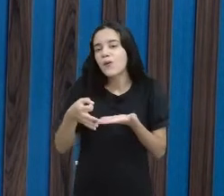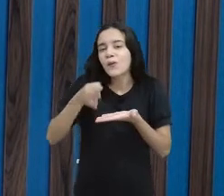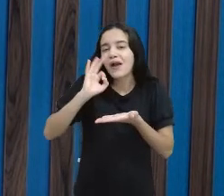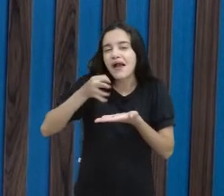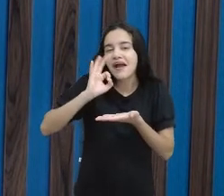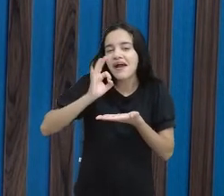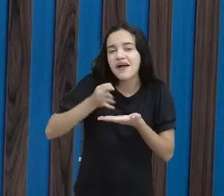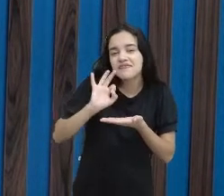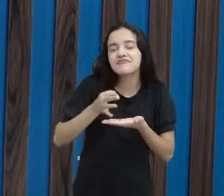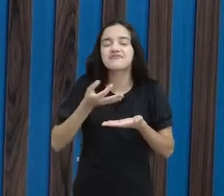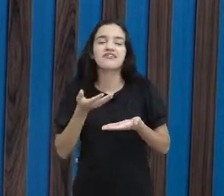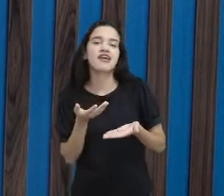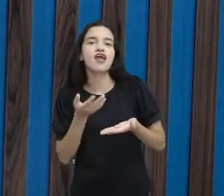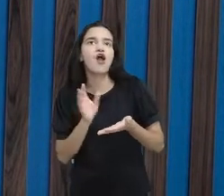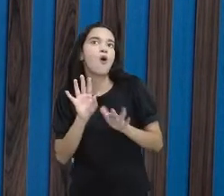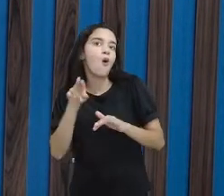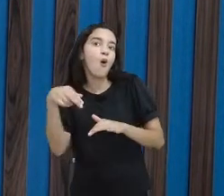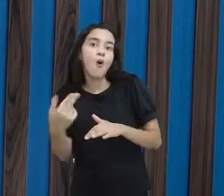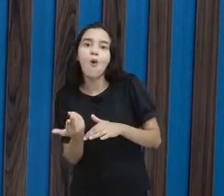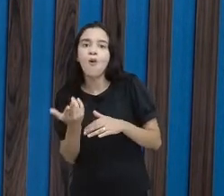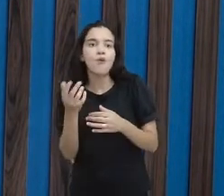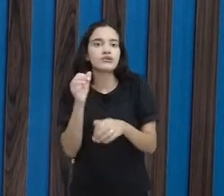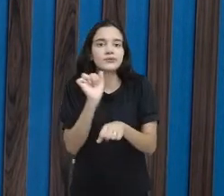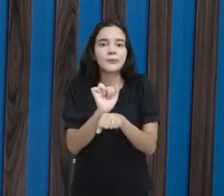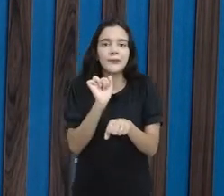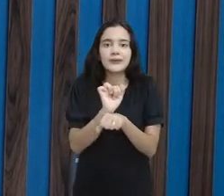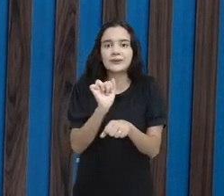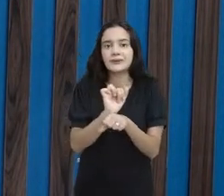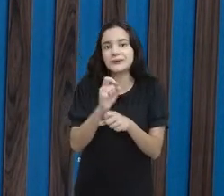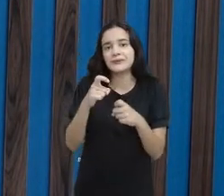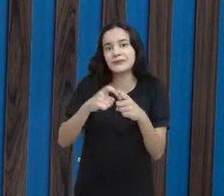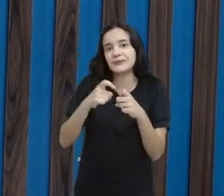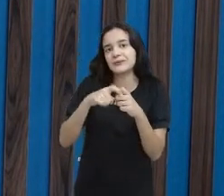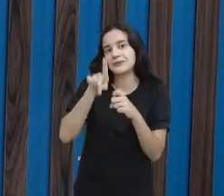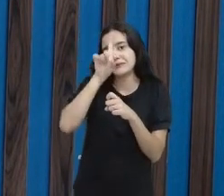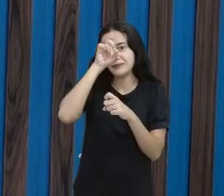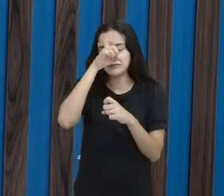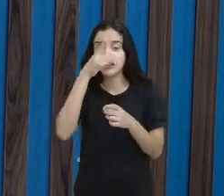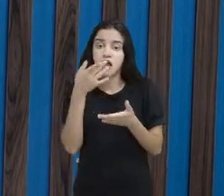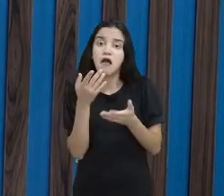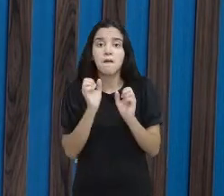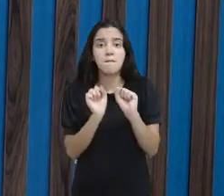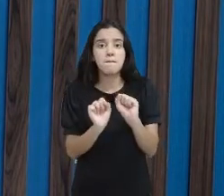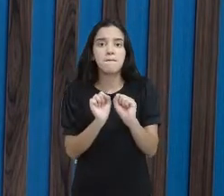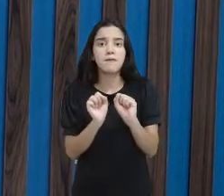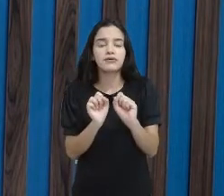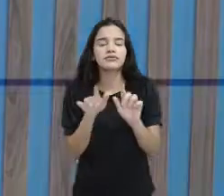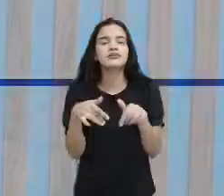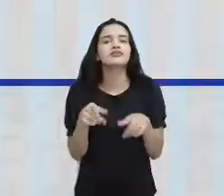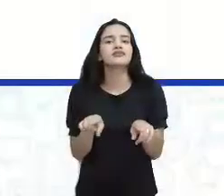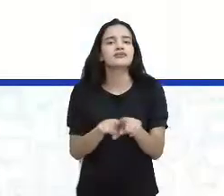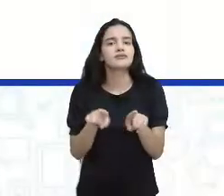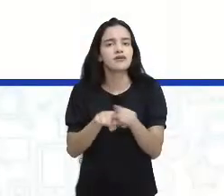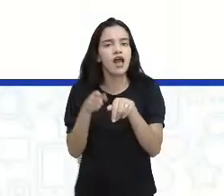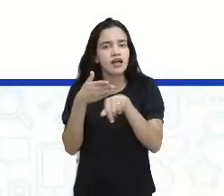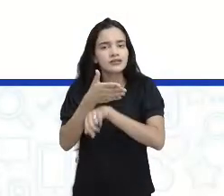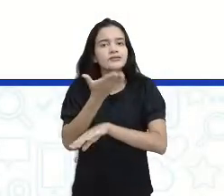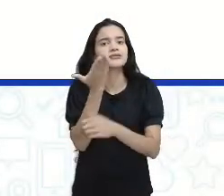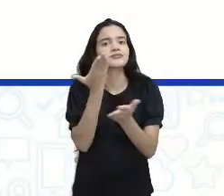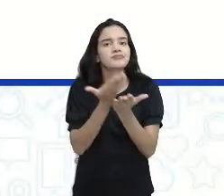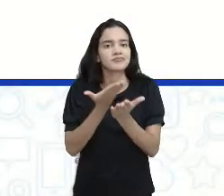cafezinho na padaria, esperando uma consulta, né? Vocês podem também acessar as nossas